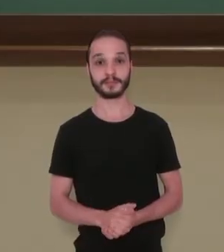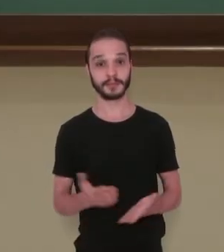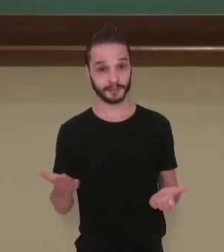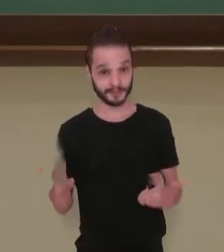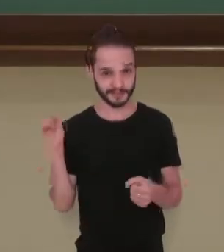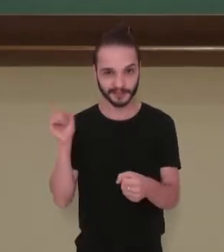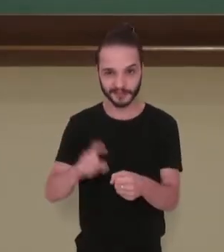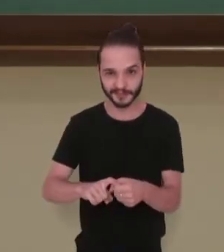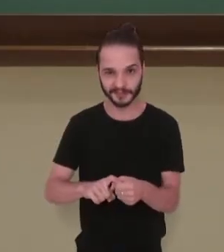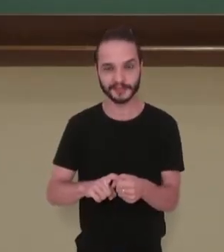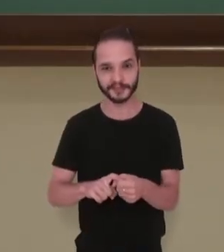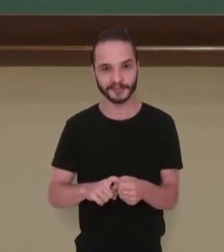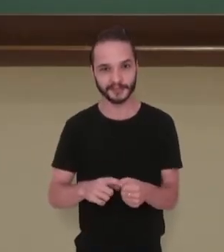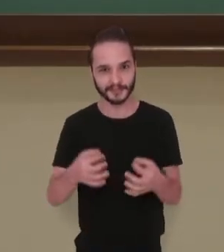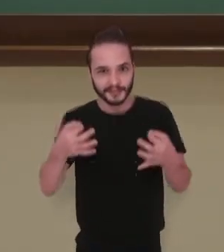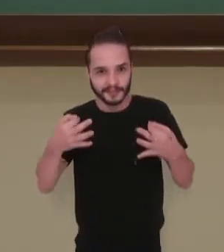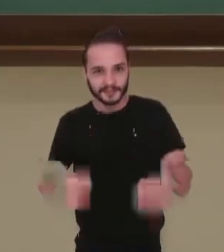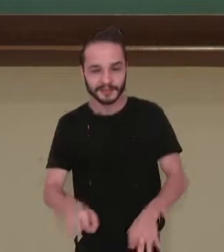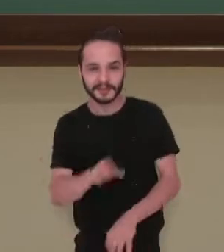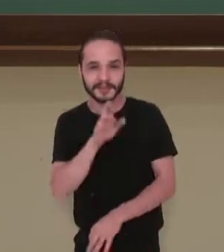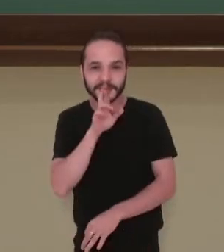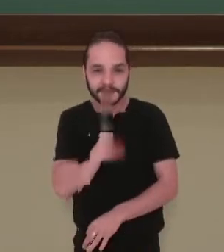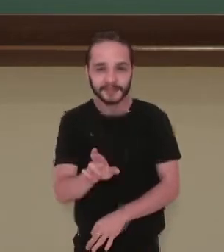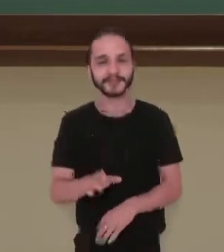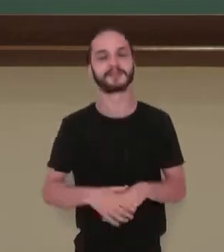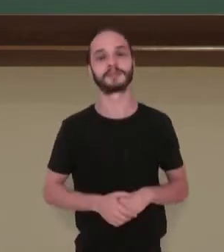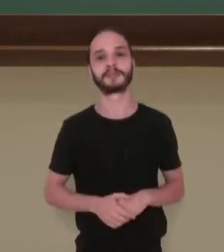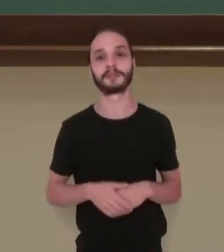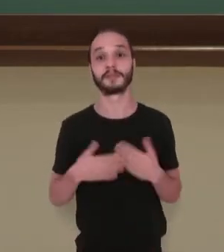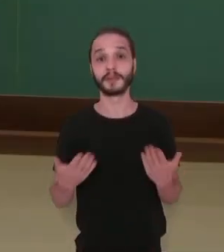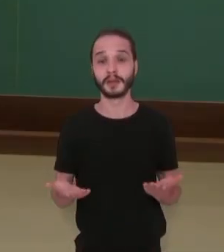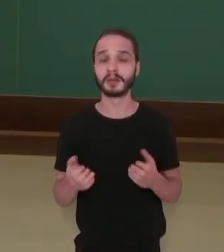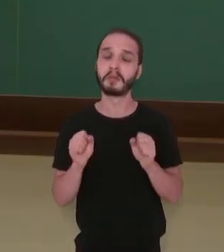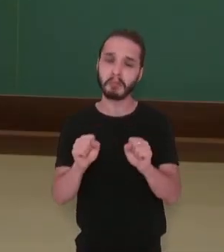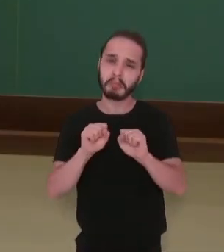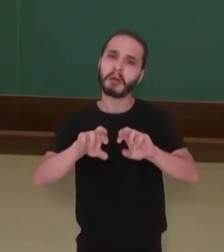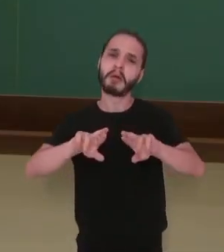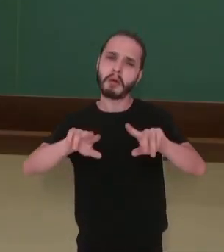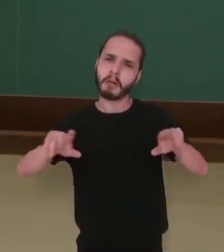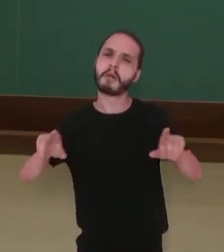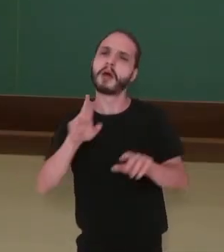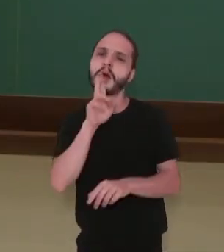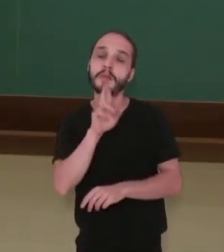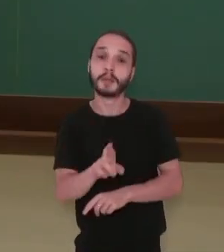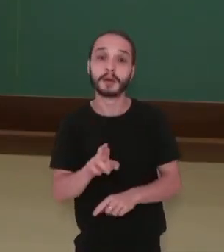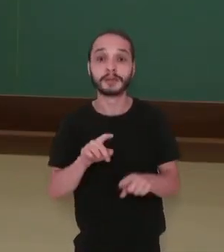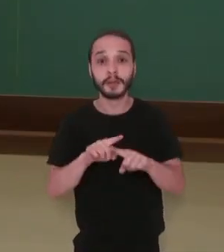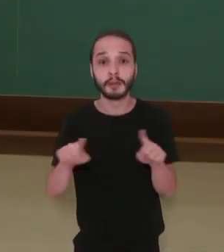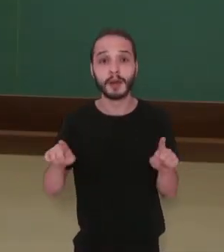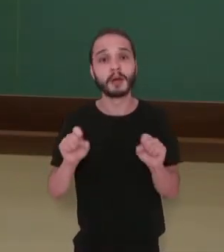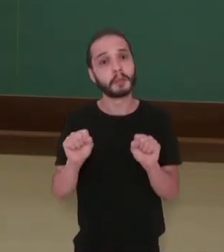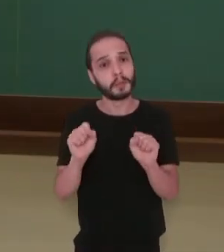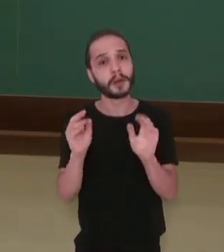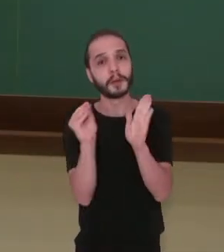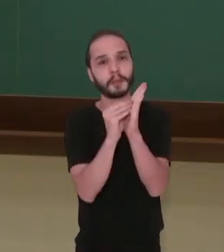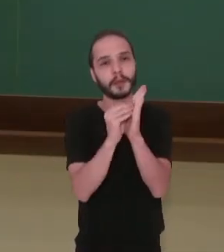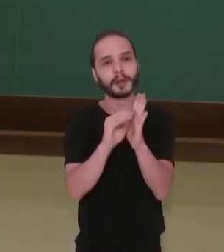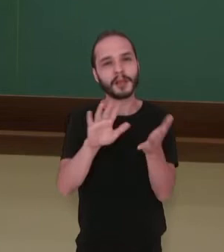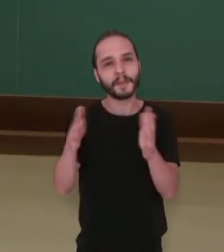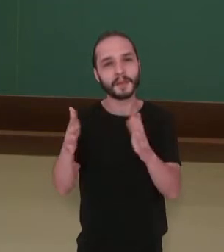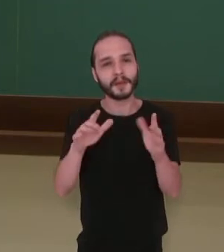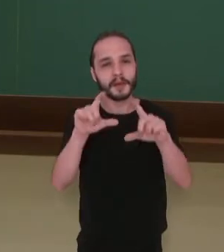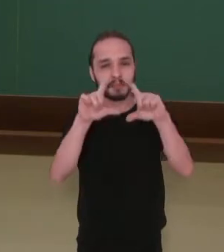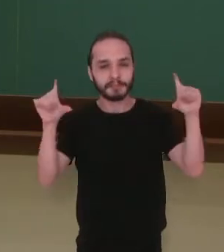Voltei gabaritar contigo a questão. Então, dentre as possíveis respostas, você colocaria esse trecho aqui,